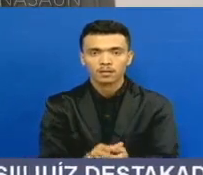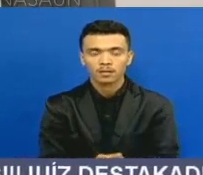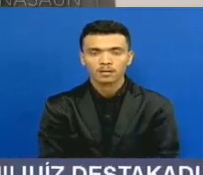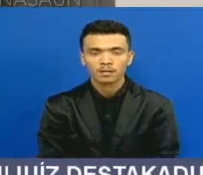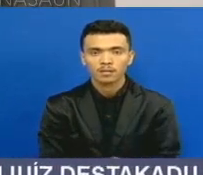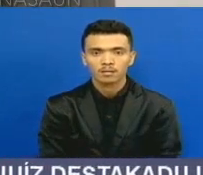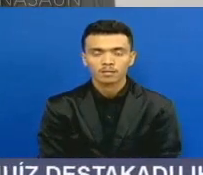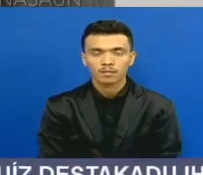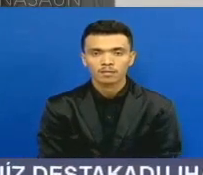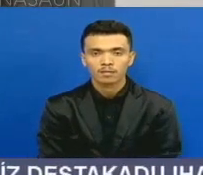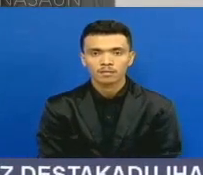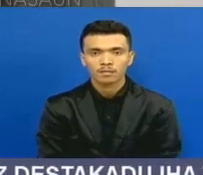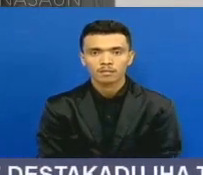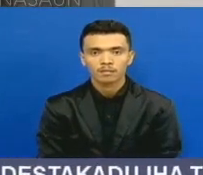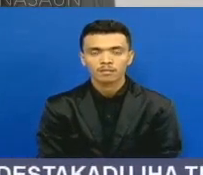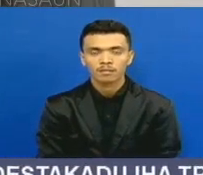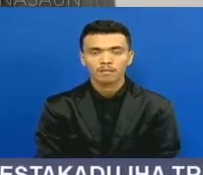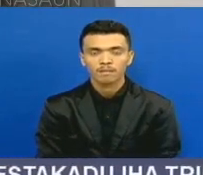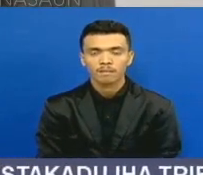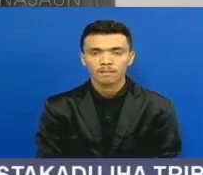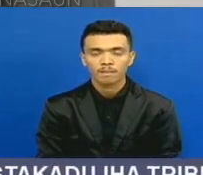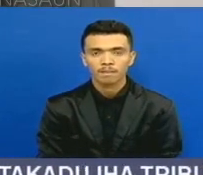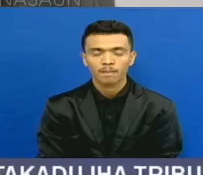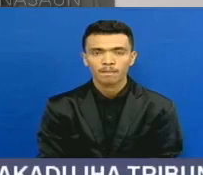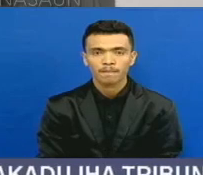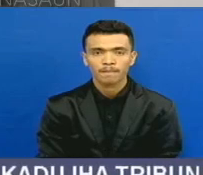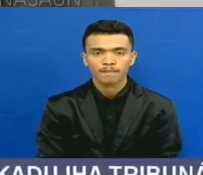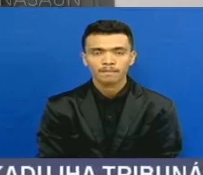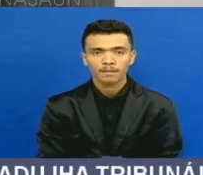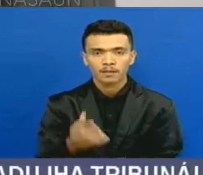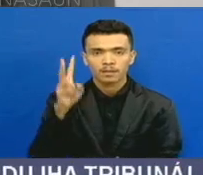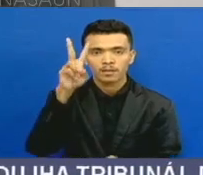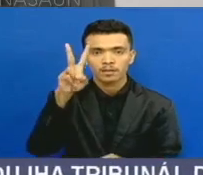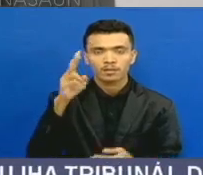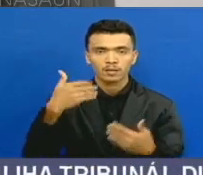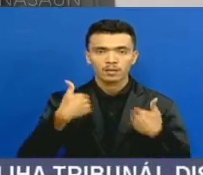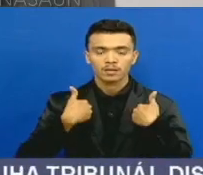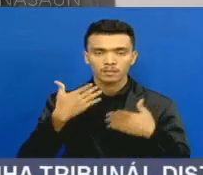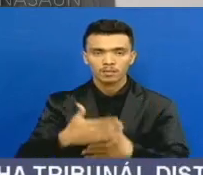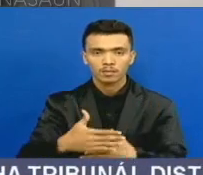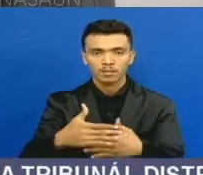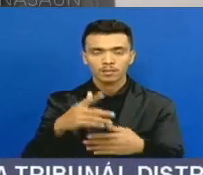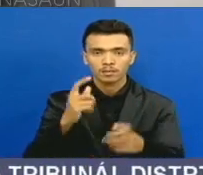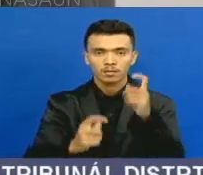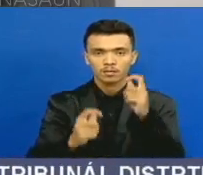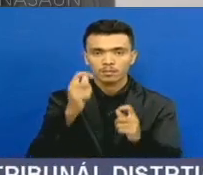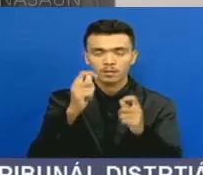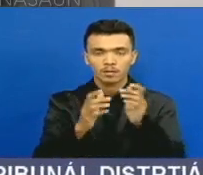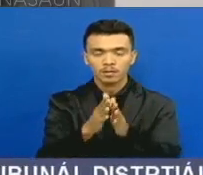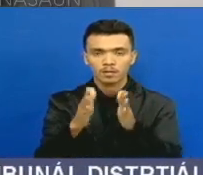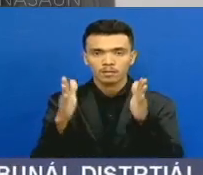ne aturian kata parece liu hau tamba sira ser neru ye proceso ne bem maka ye tribunal ne a bot liu